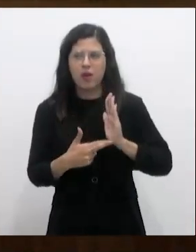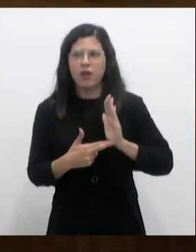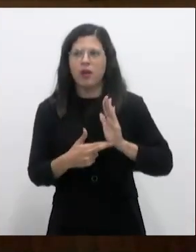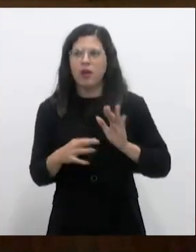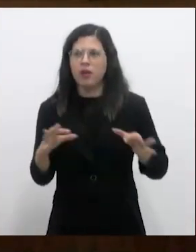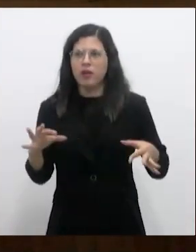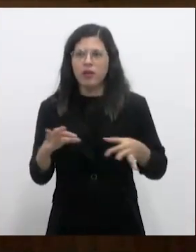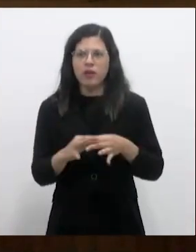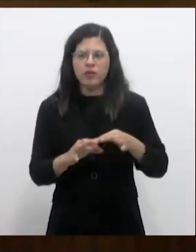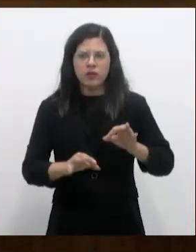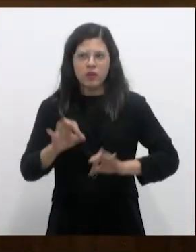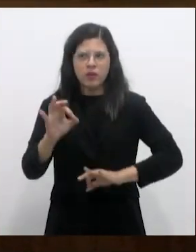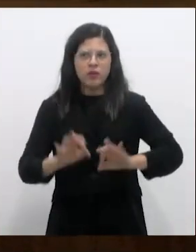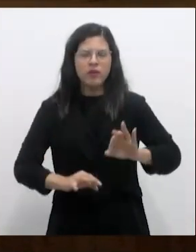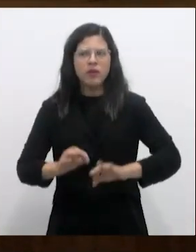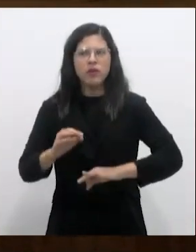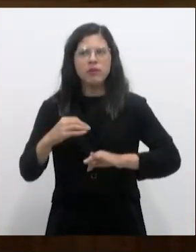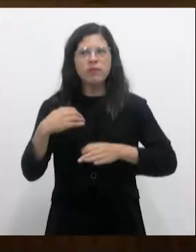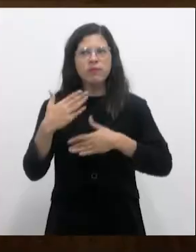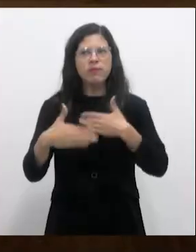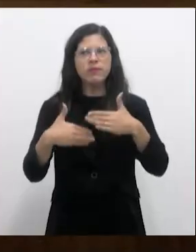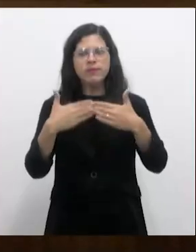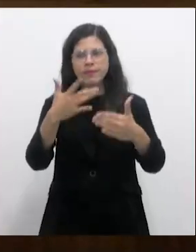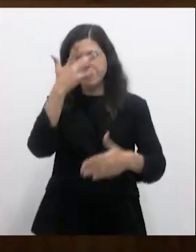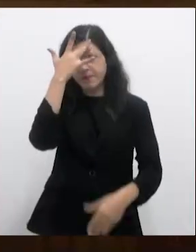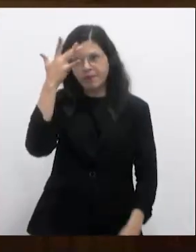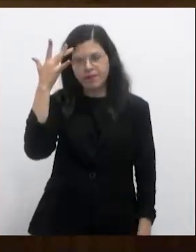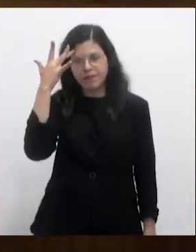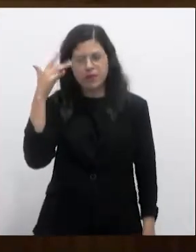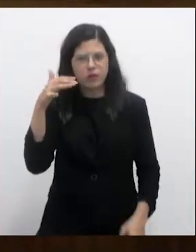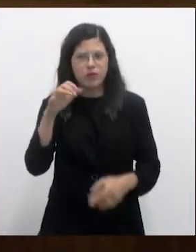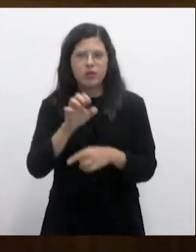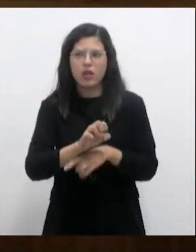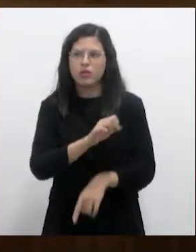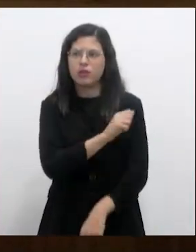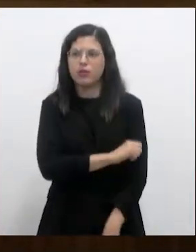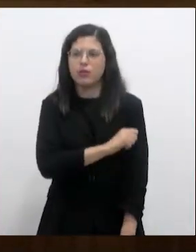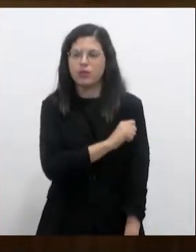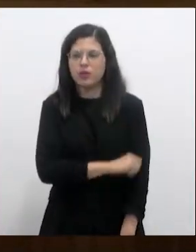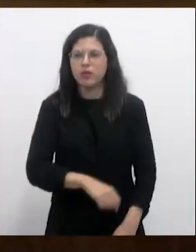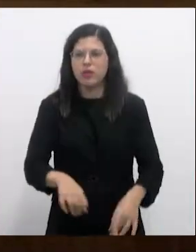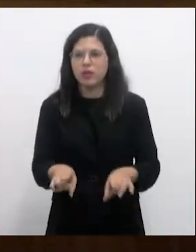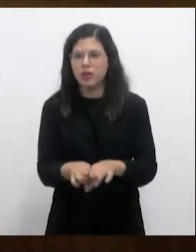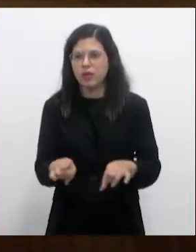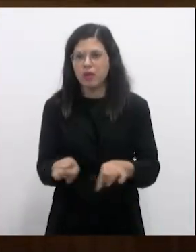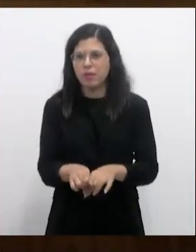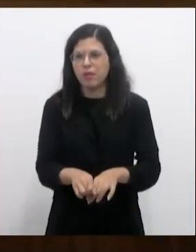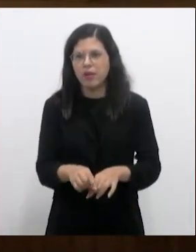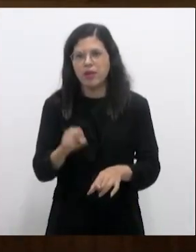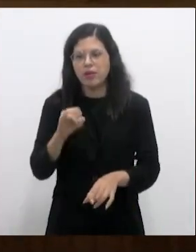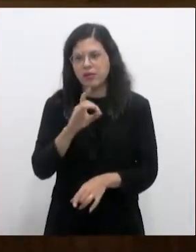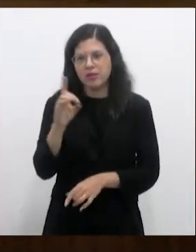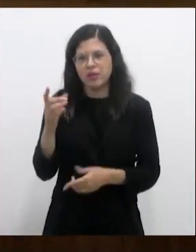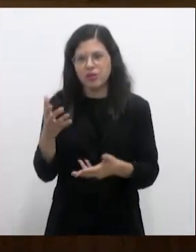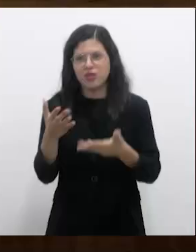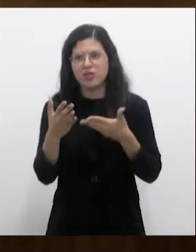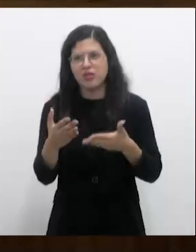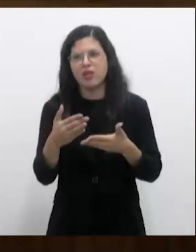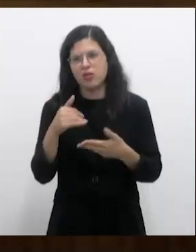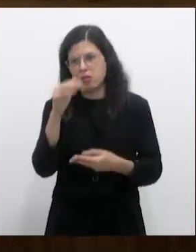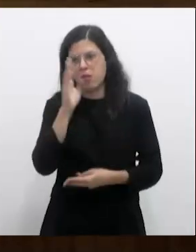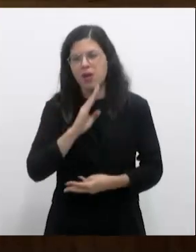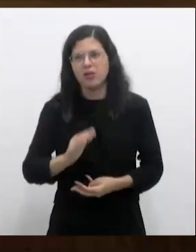à organização dos processos de saúde mental no estado do Rio de Janeiro, que também, se Deus quiser, vai ser colocado no Brasil.